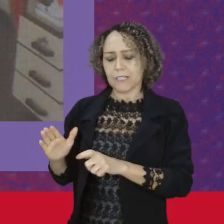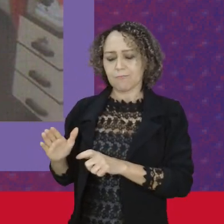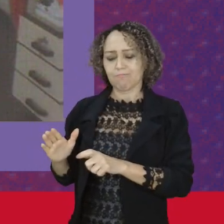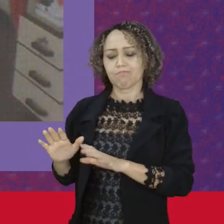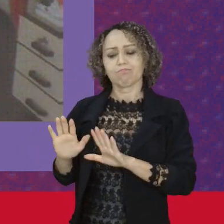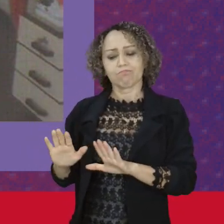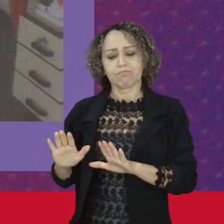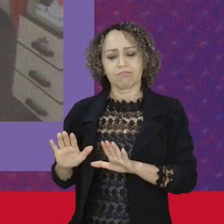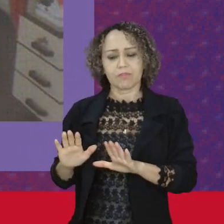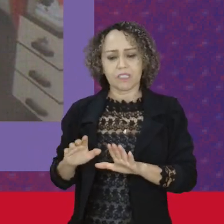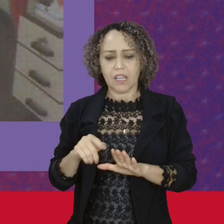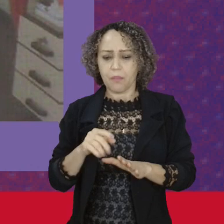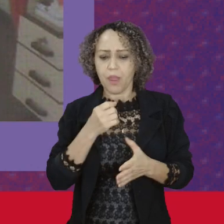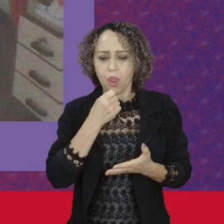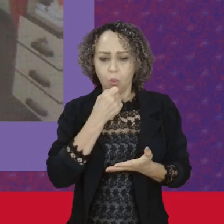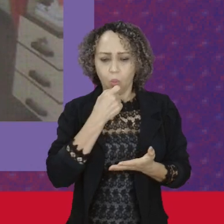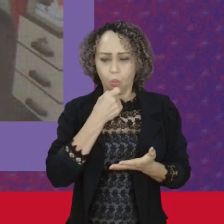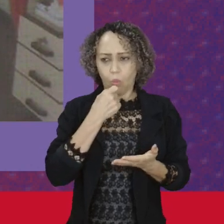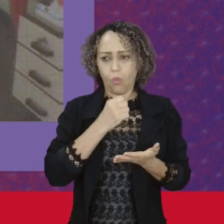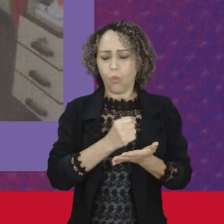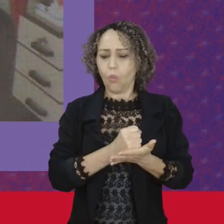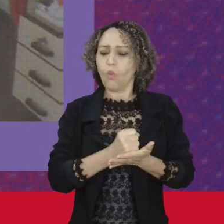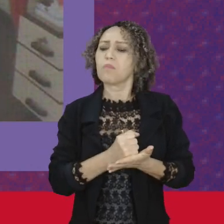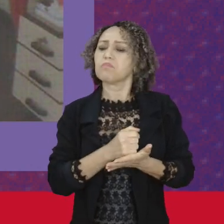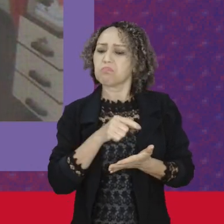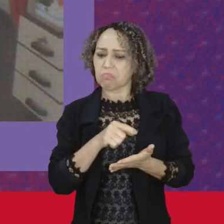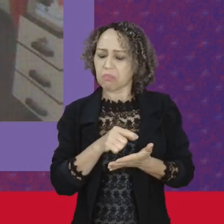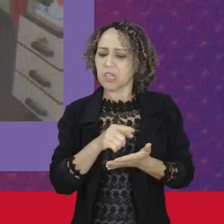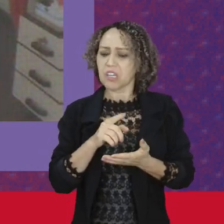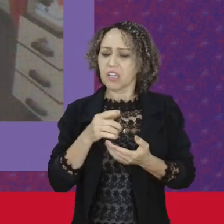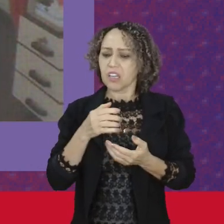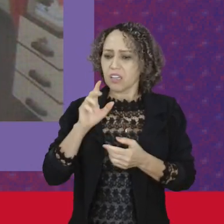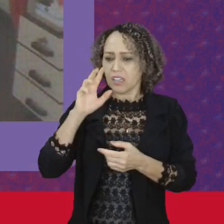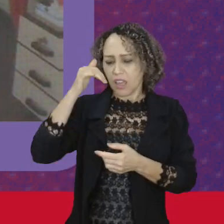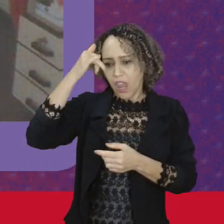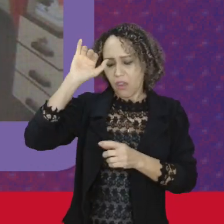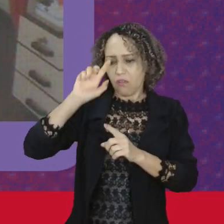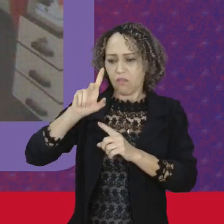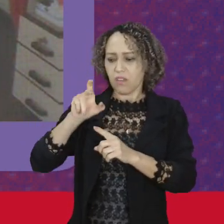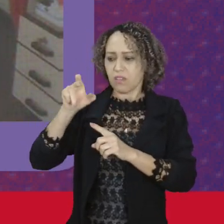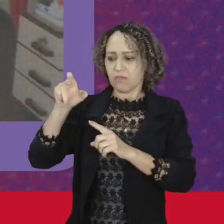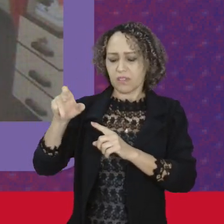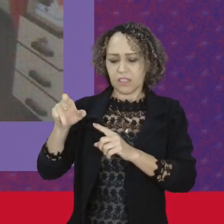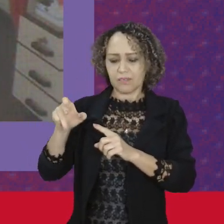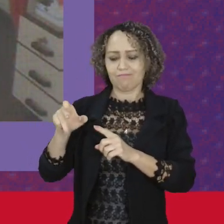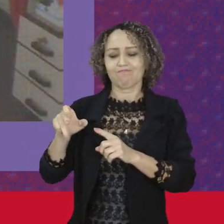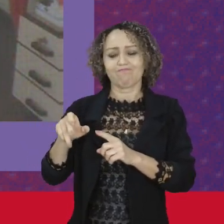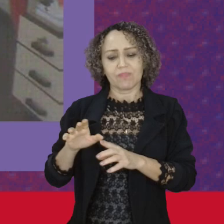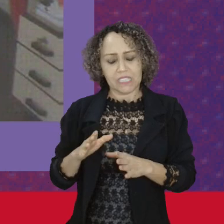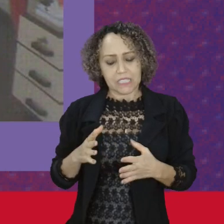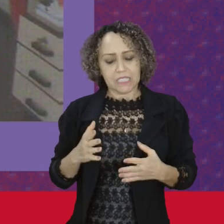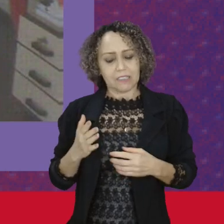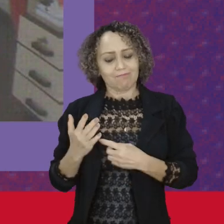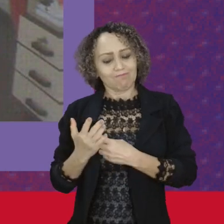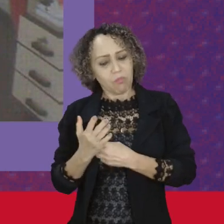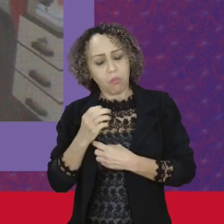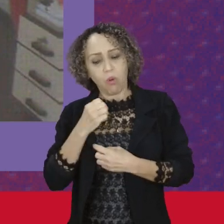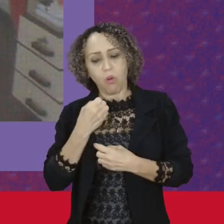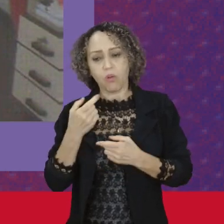ter... Eu vi muitas mulheres discutindo a questão do orgasmo a partir da